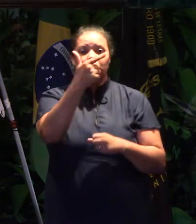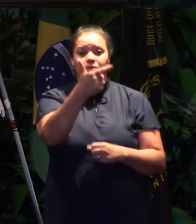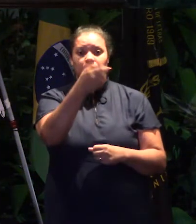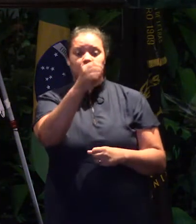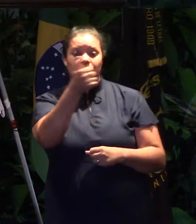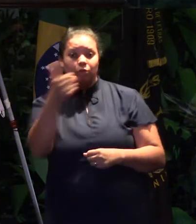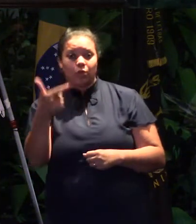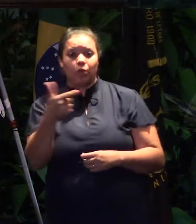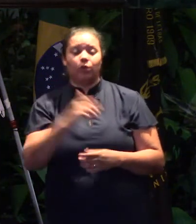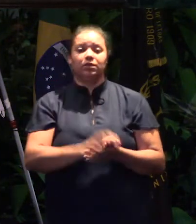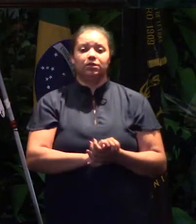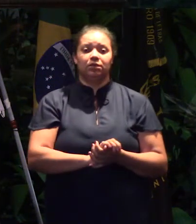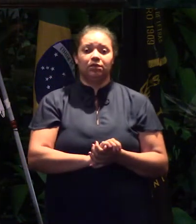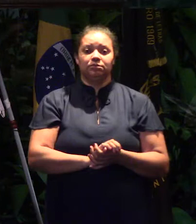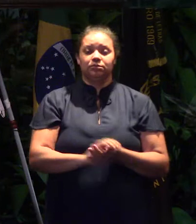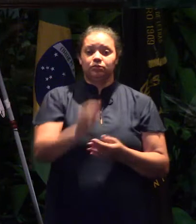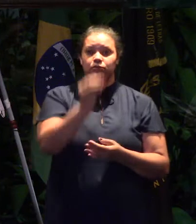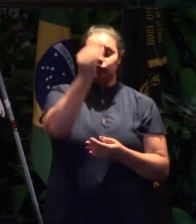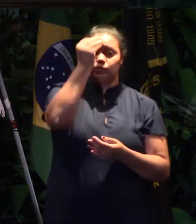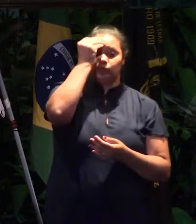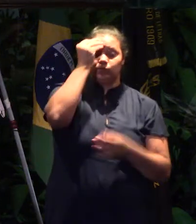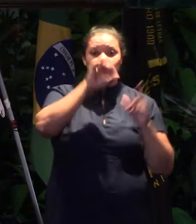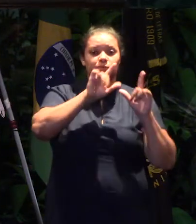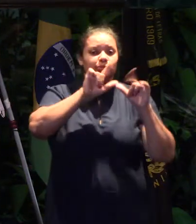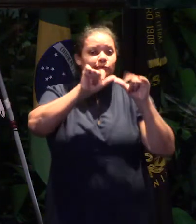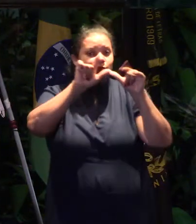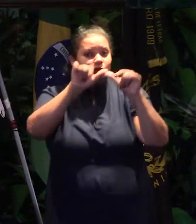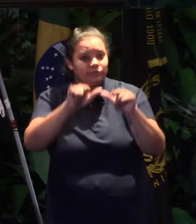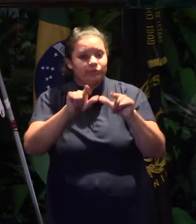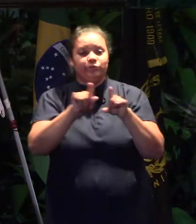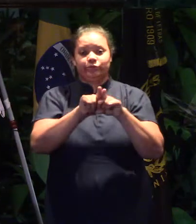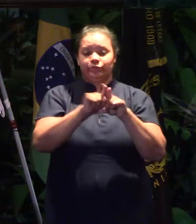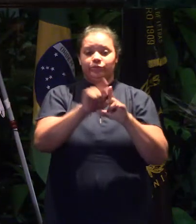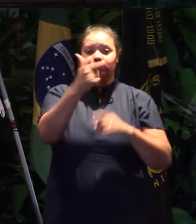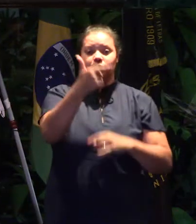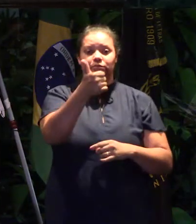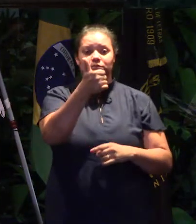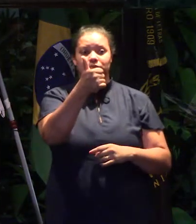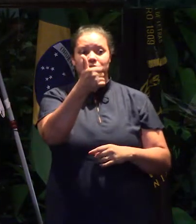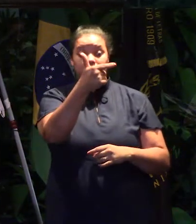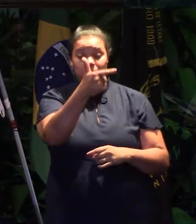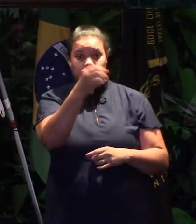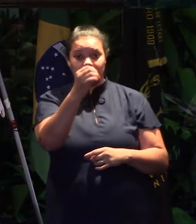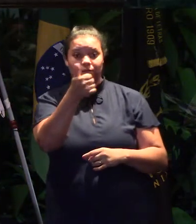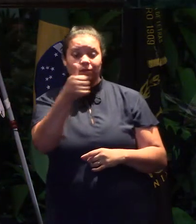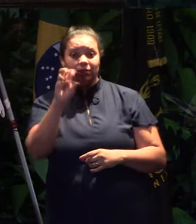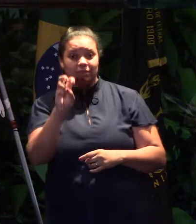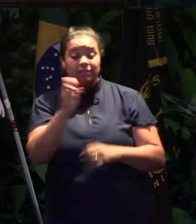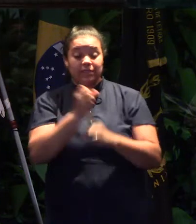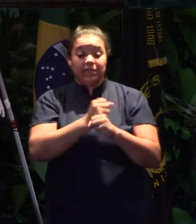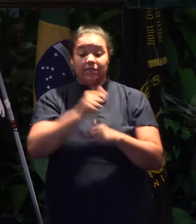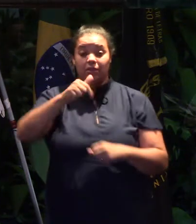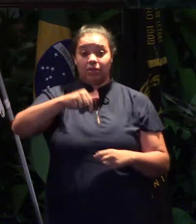de Viagem, Plaquete, da coleção Leve um Livro, em 2015. E agora, este ano, né, Thaís?